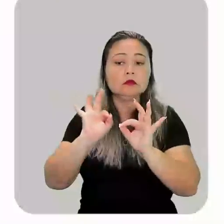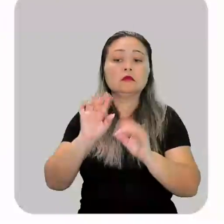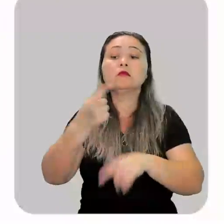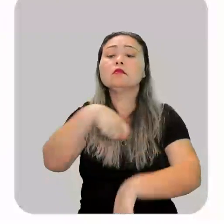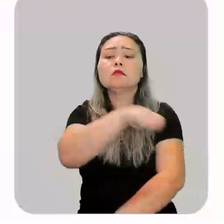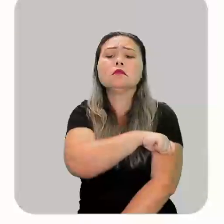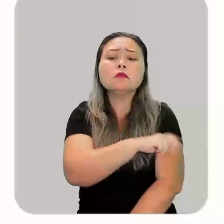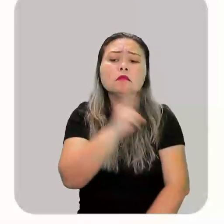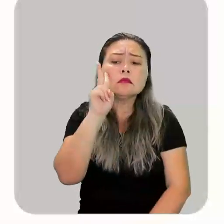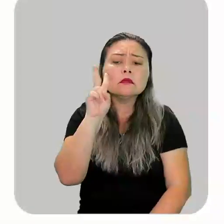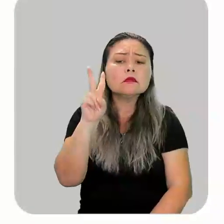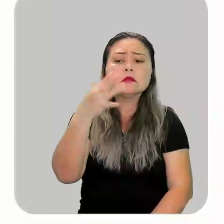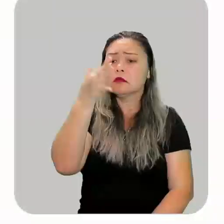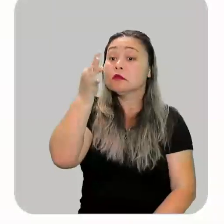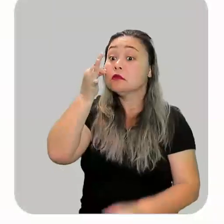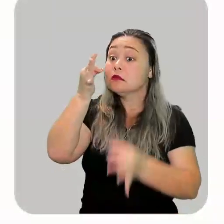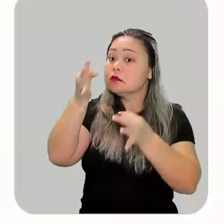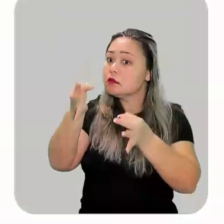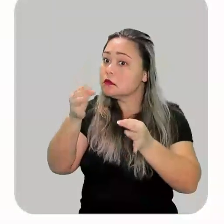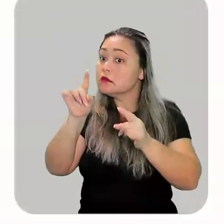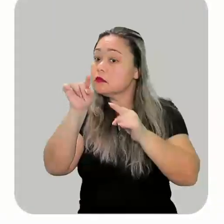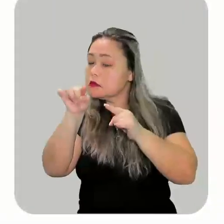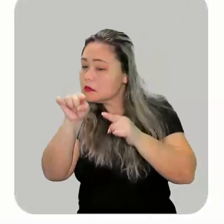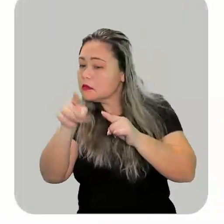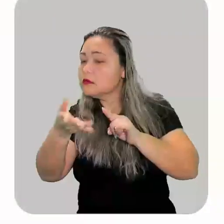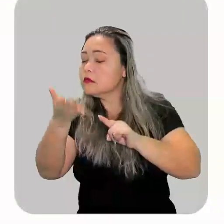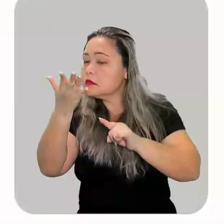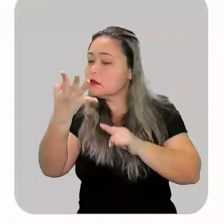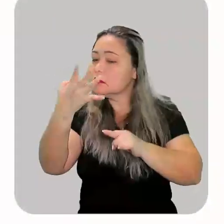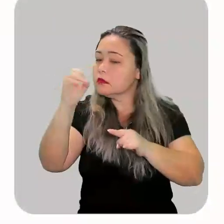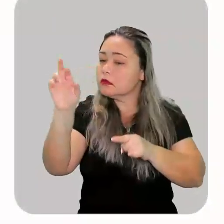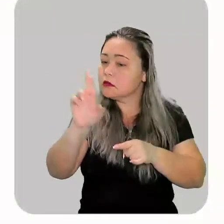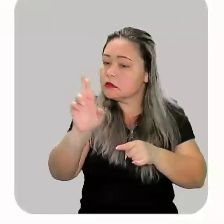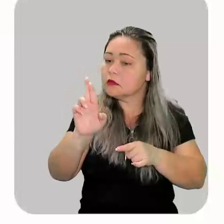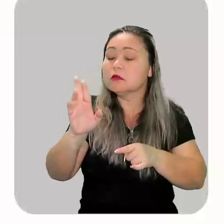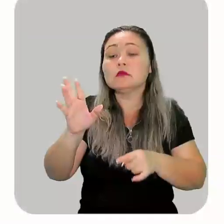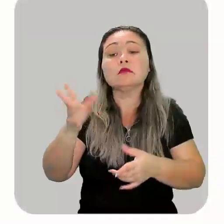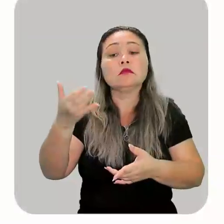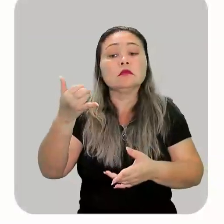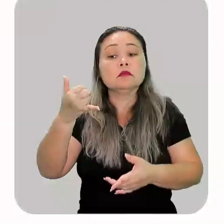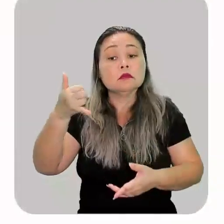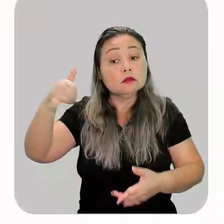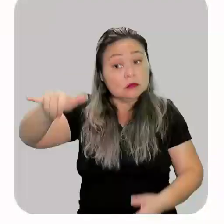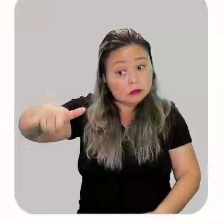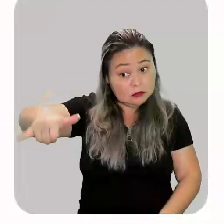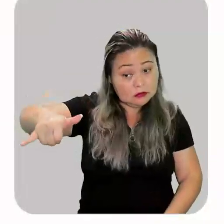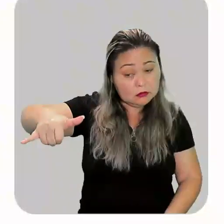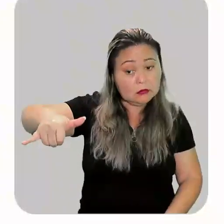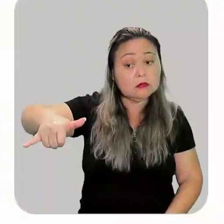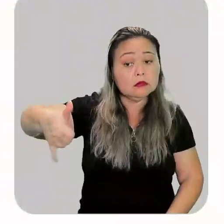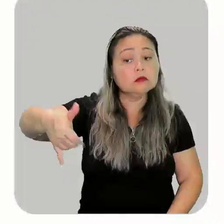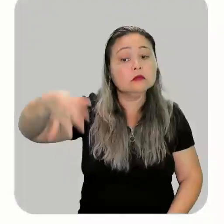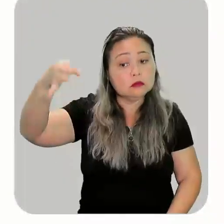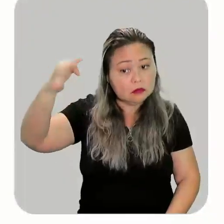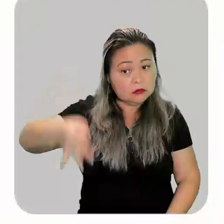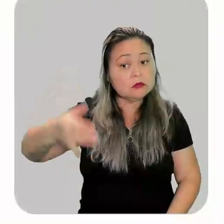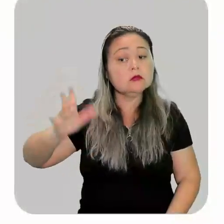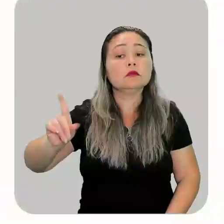o aluno já vai ficar ligado. Então aqui ele gastou R$40 com ligações fixas, que é a